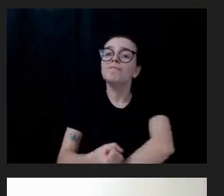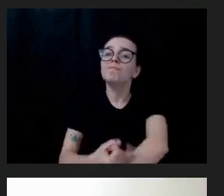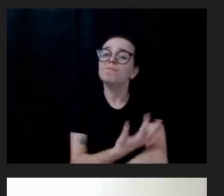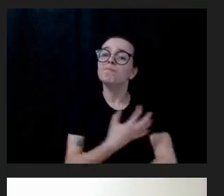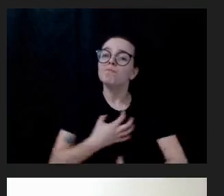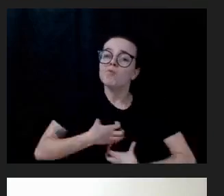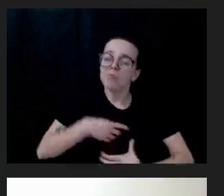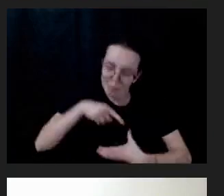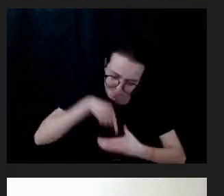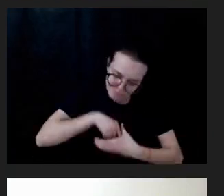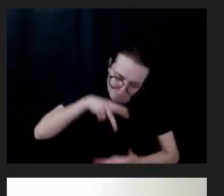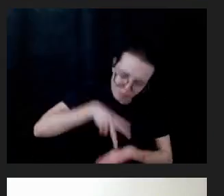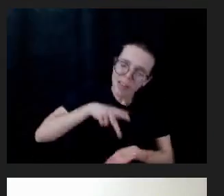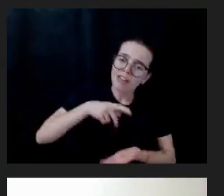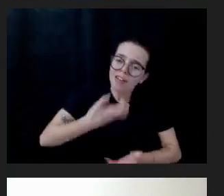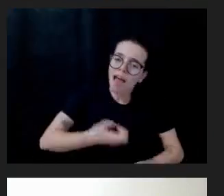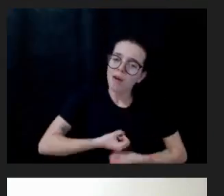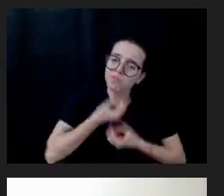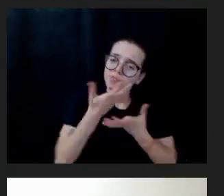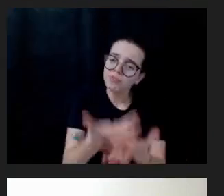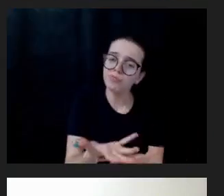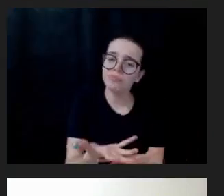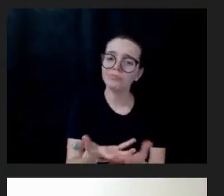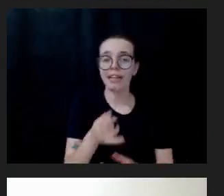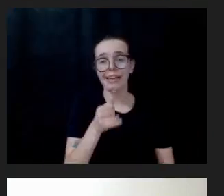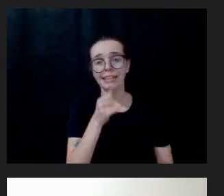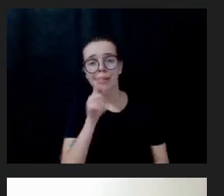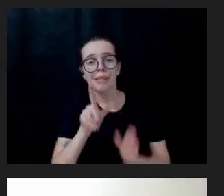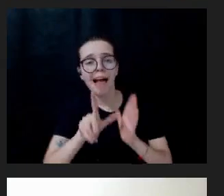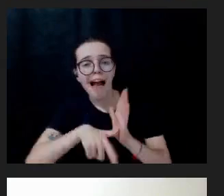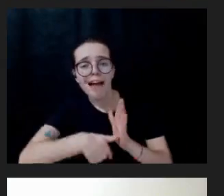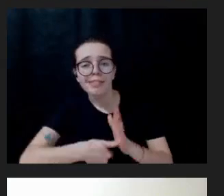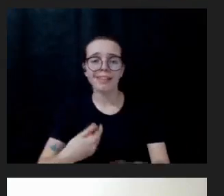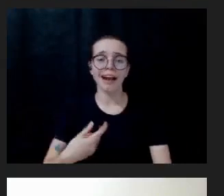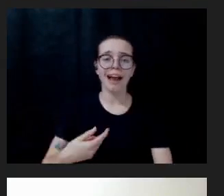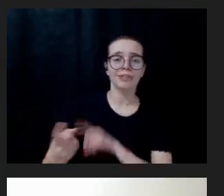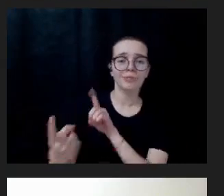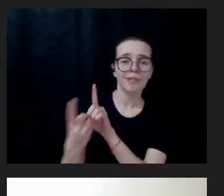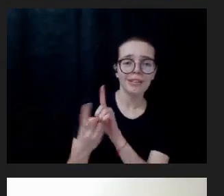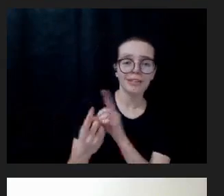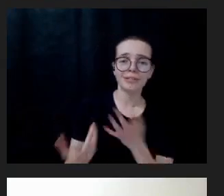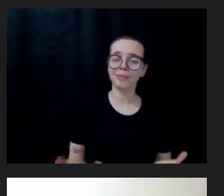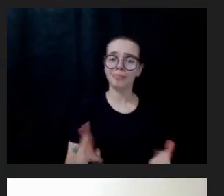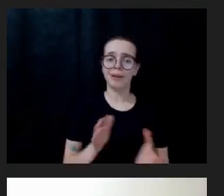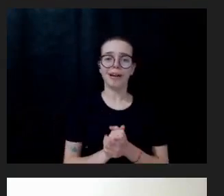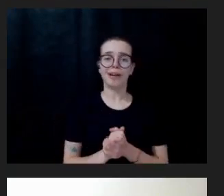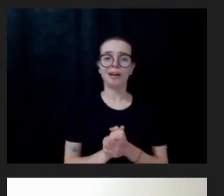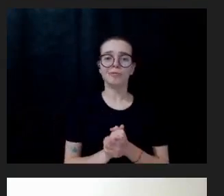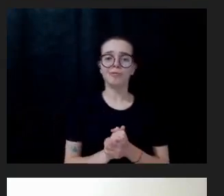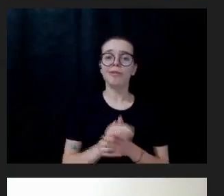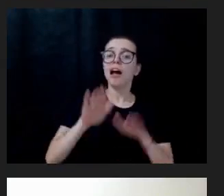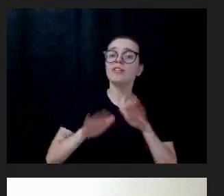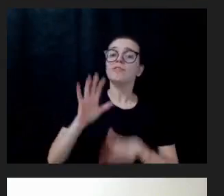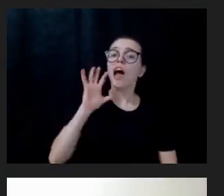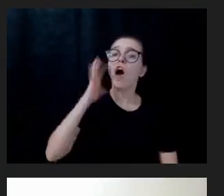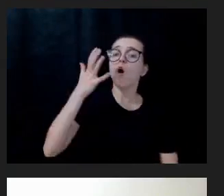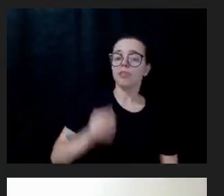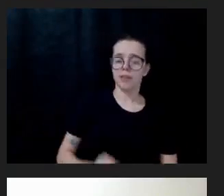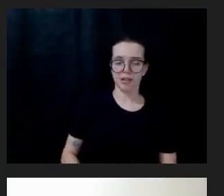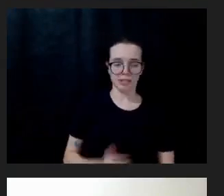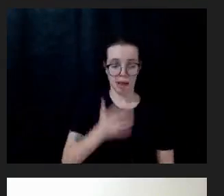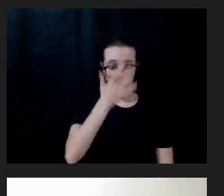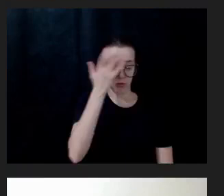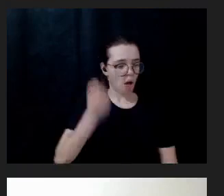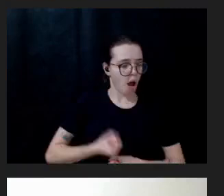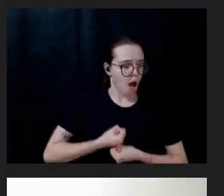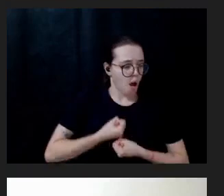de atraso no atendimento, de a pessoa estar falando uma coisa